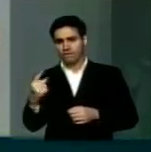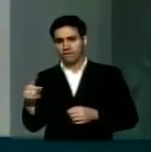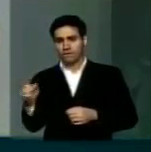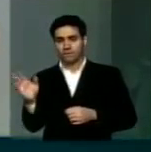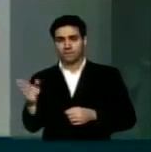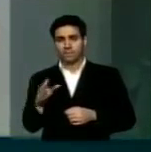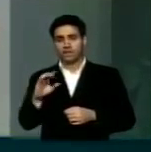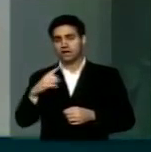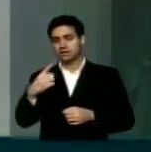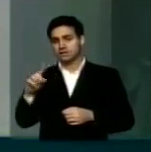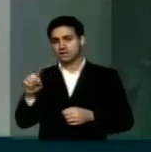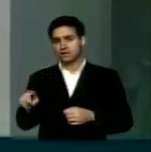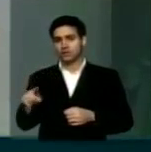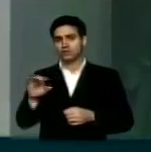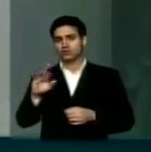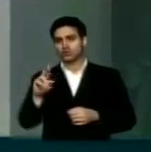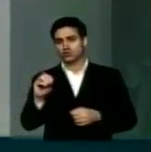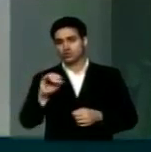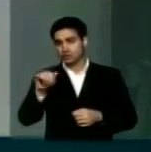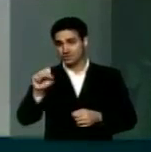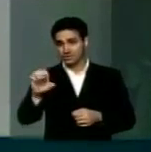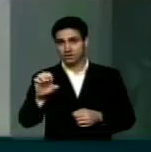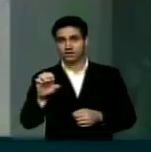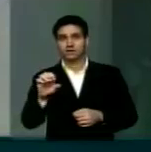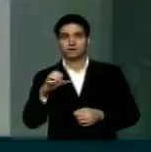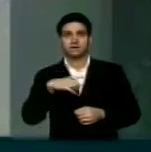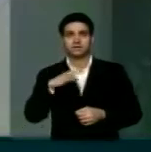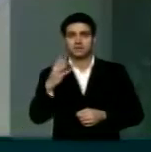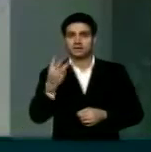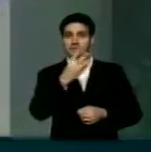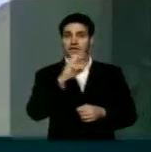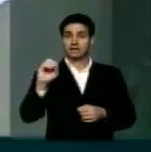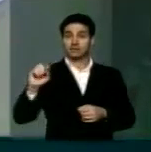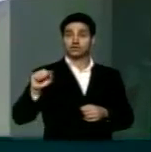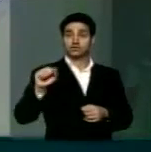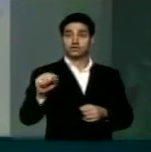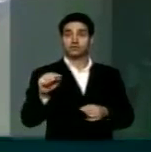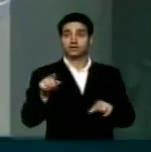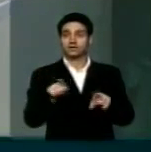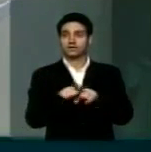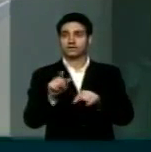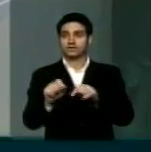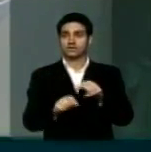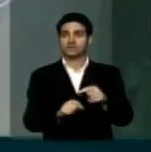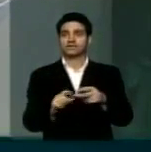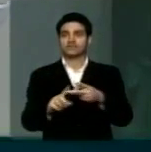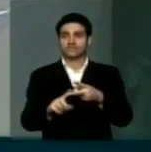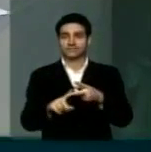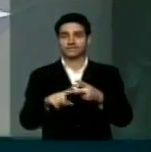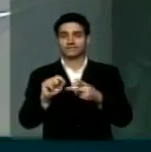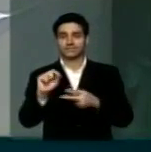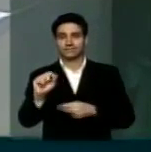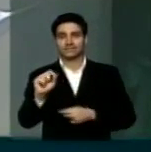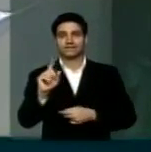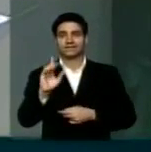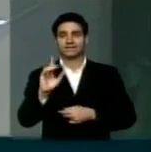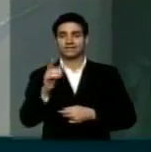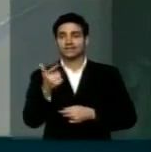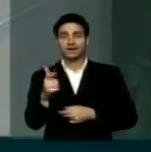Cerrito, cerca de 300 mil sacas de feijão estão estocadas sem destino